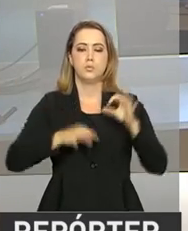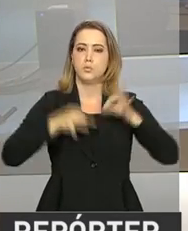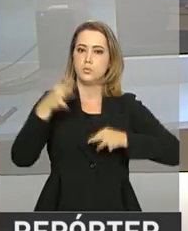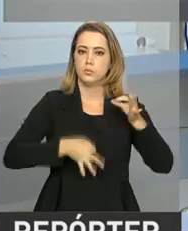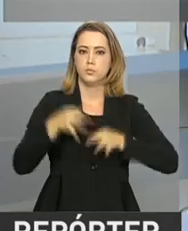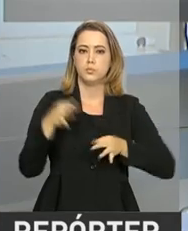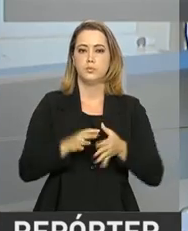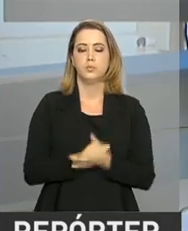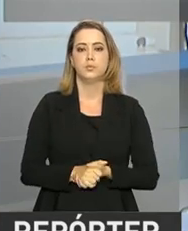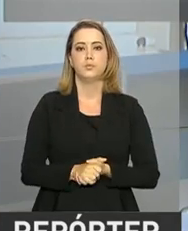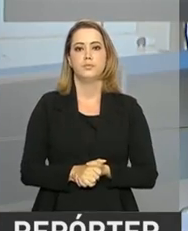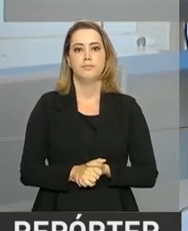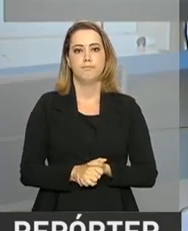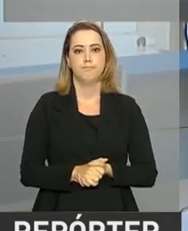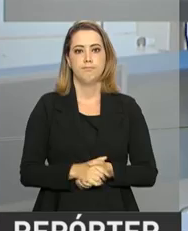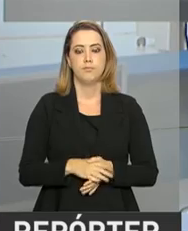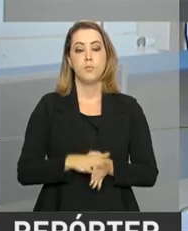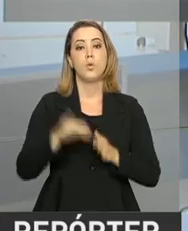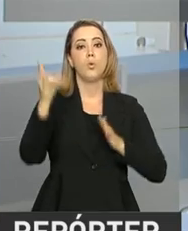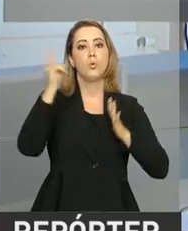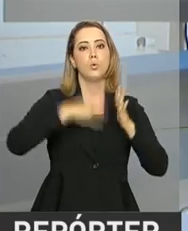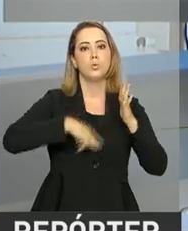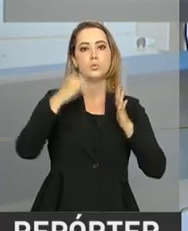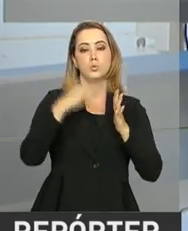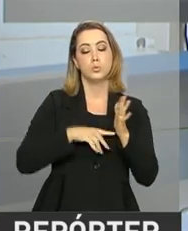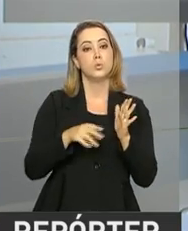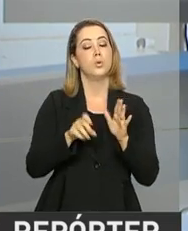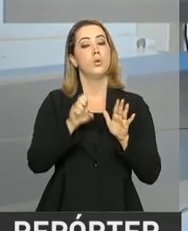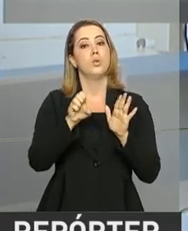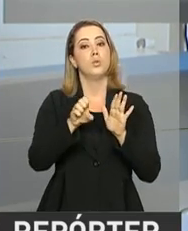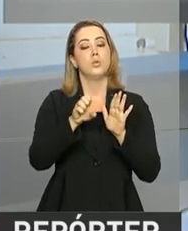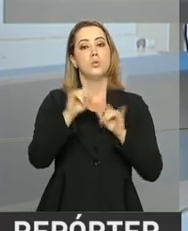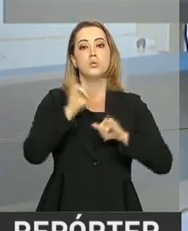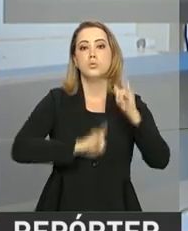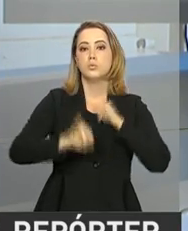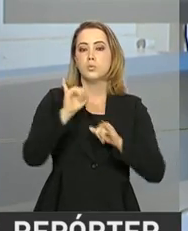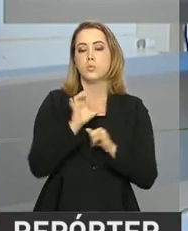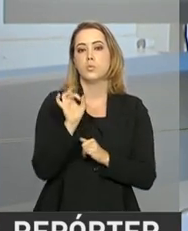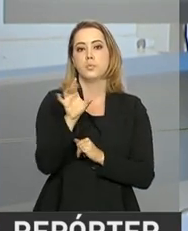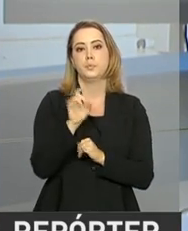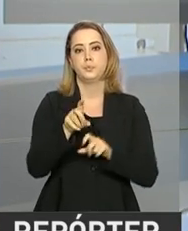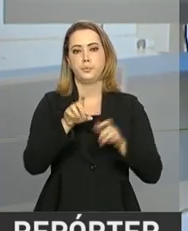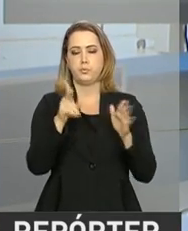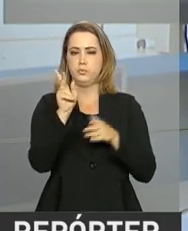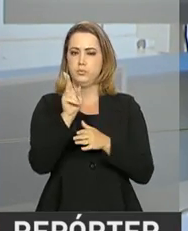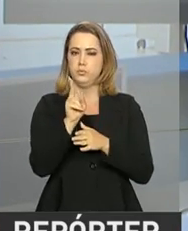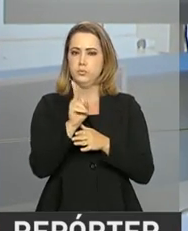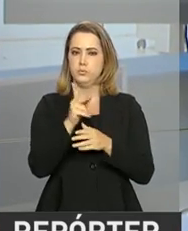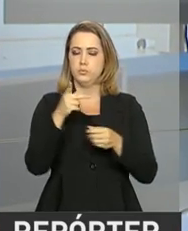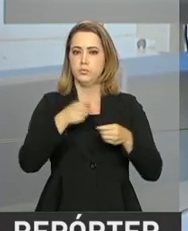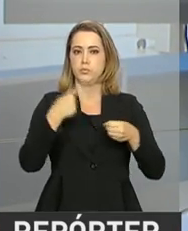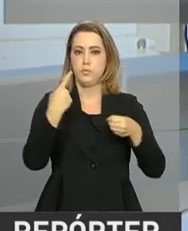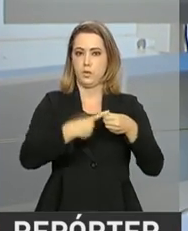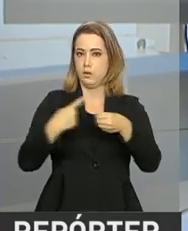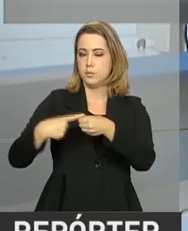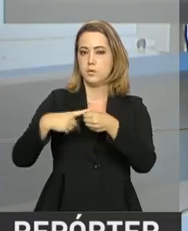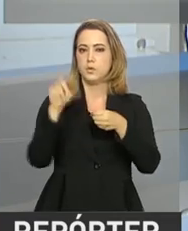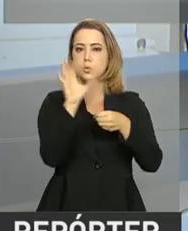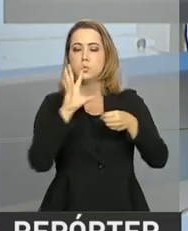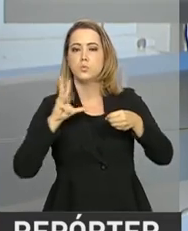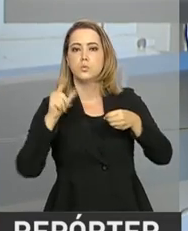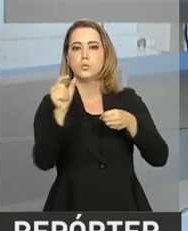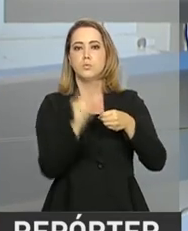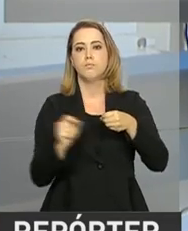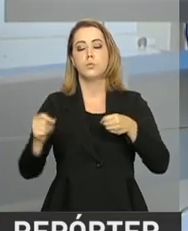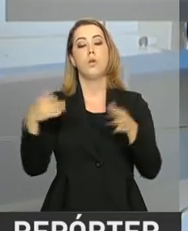Justiça. A digitalização do prontuário eletrônico deverá ser feita pelas prefeituras de todos os municípios até o dia